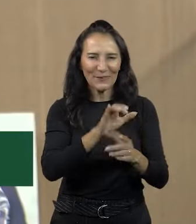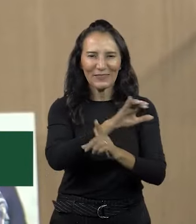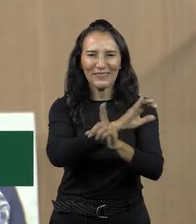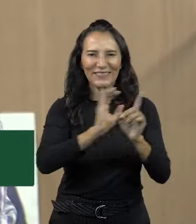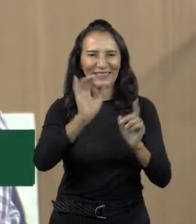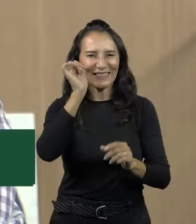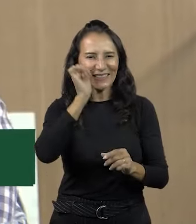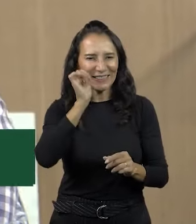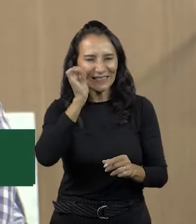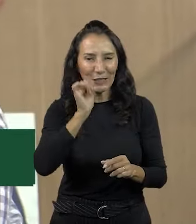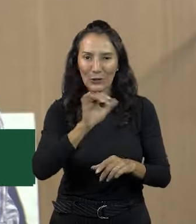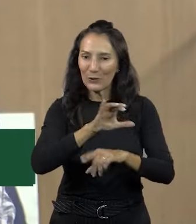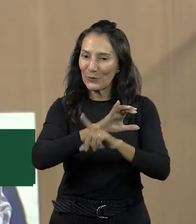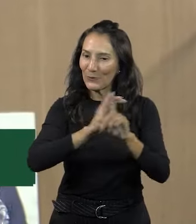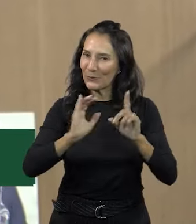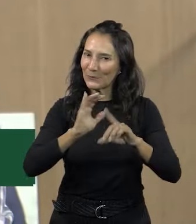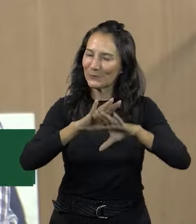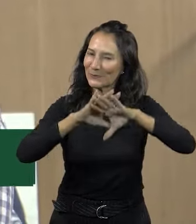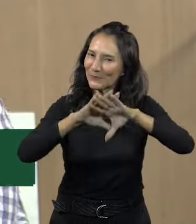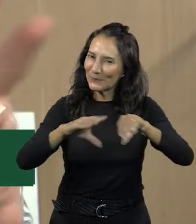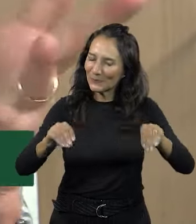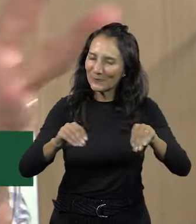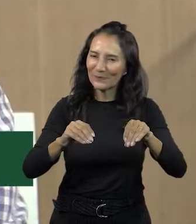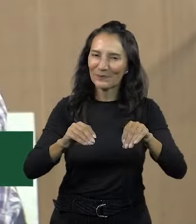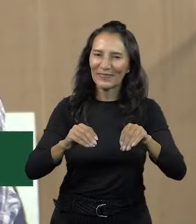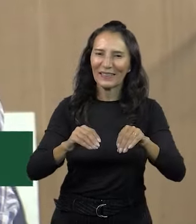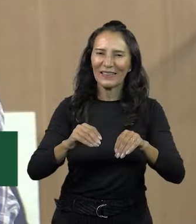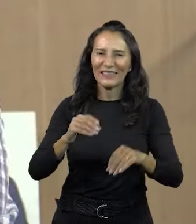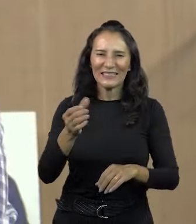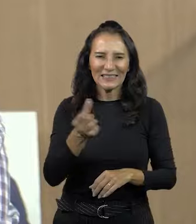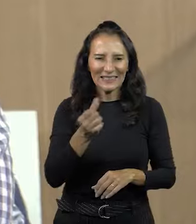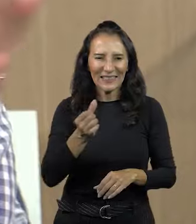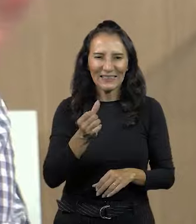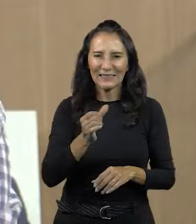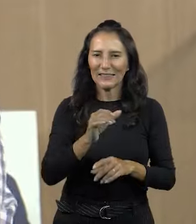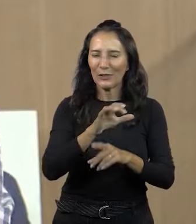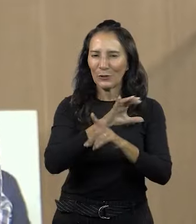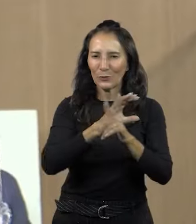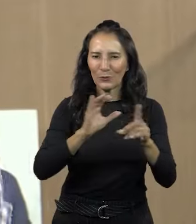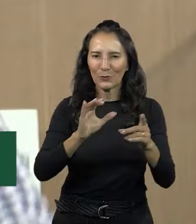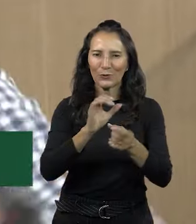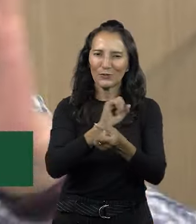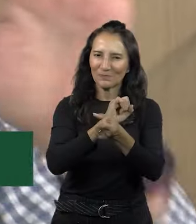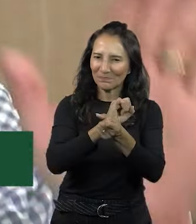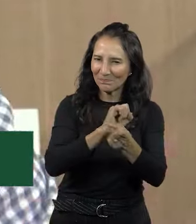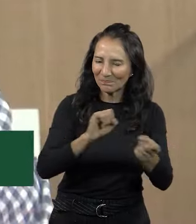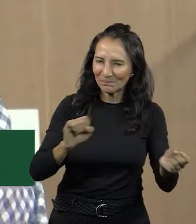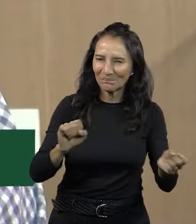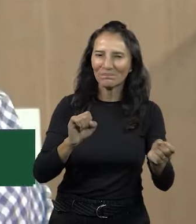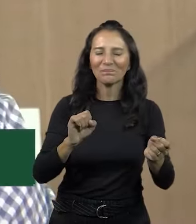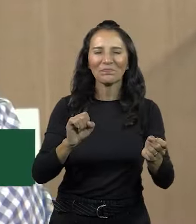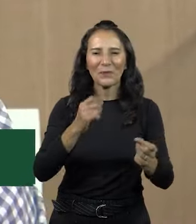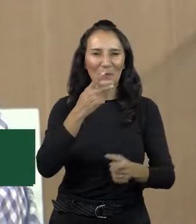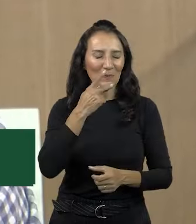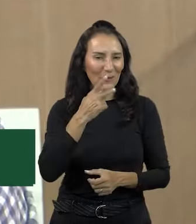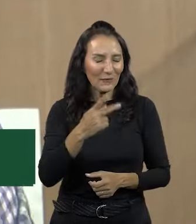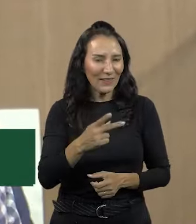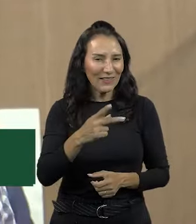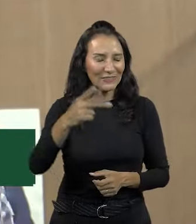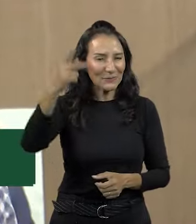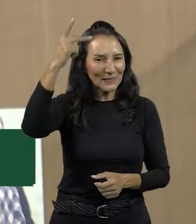mulheres culto de cura quarta profética Pentecostal culto da família